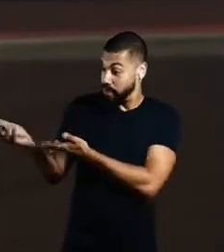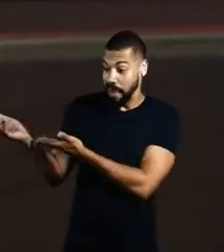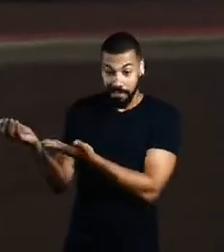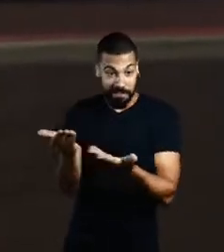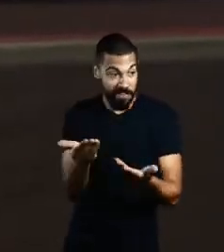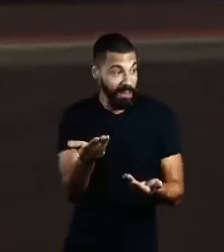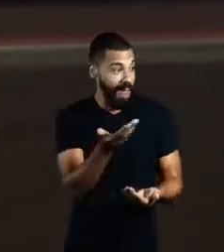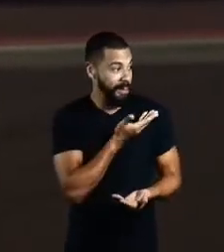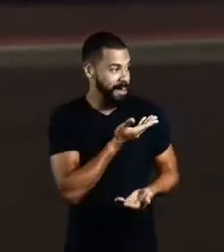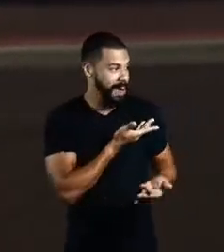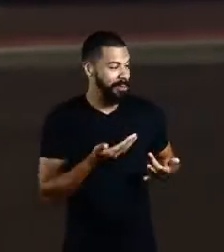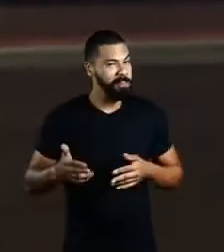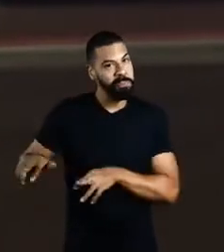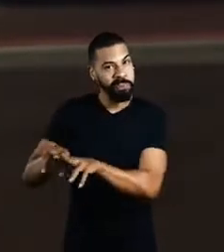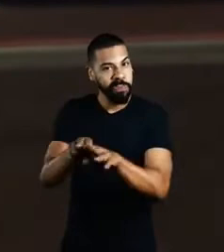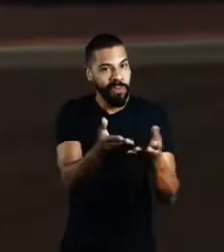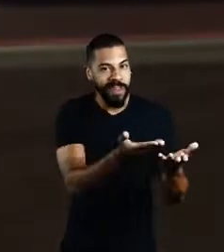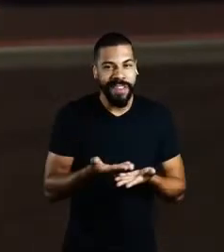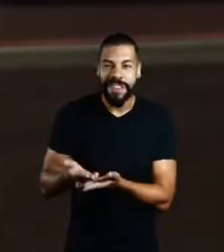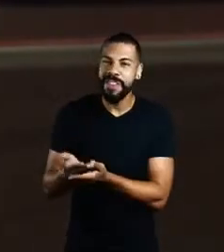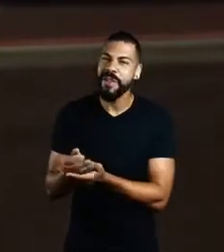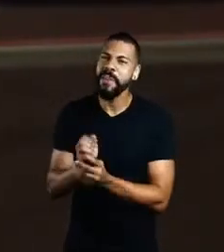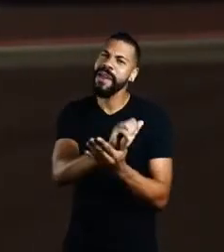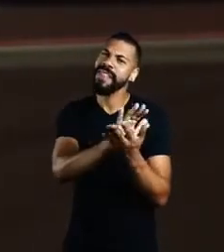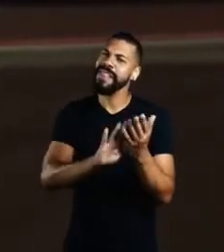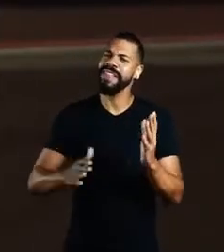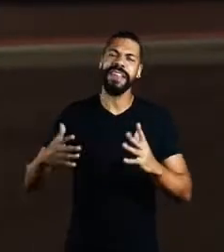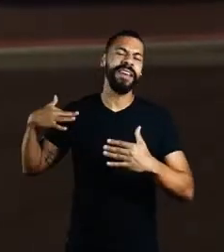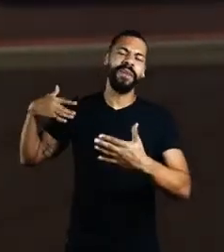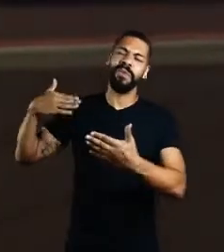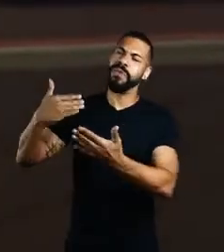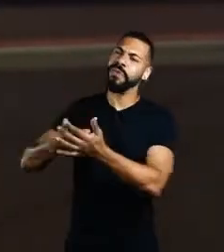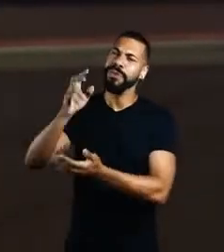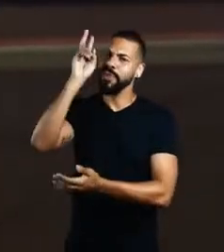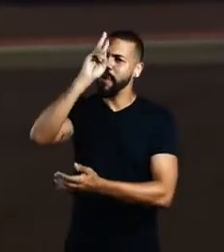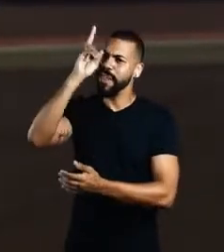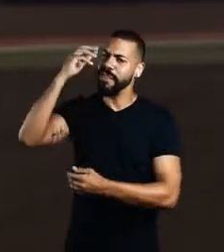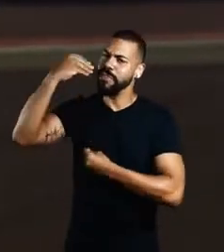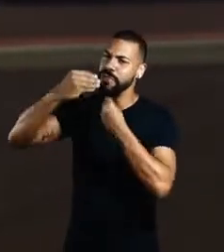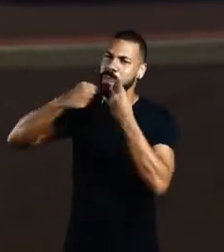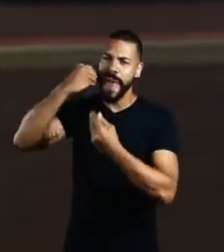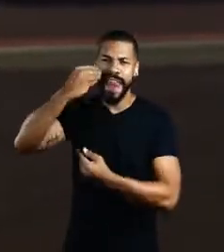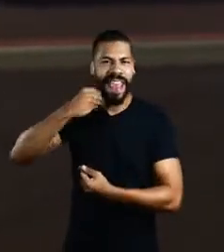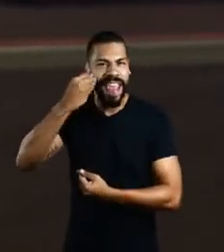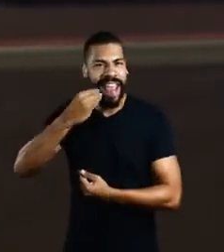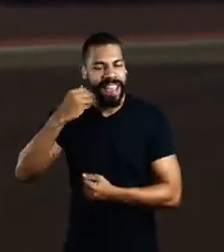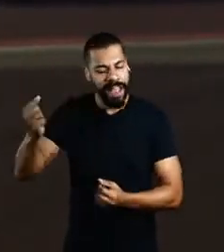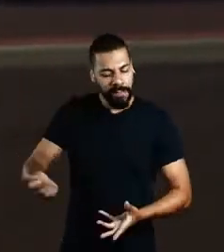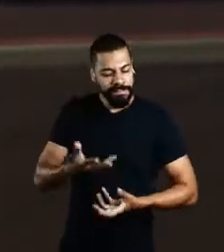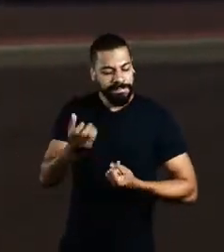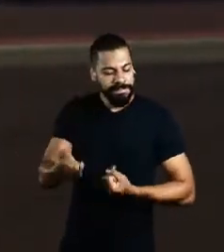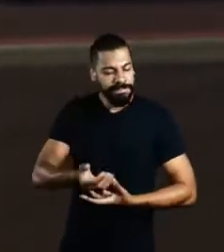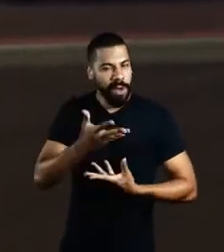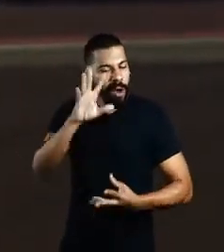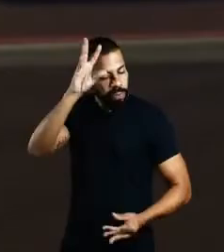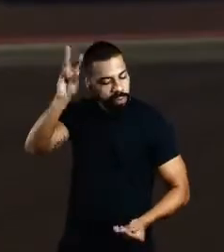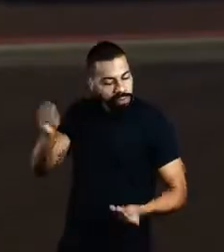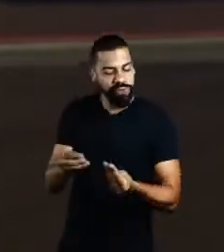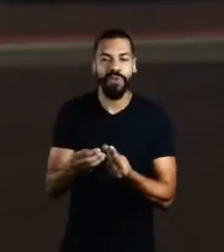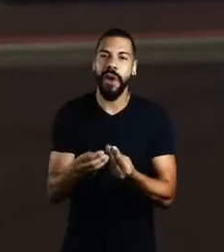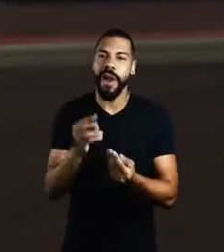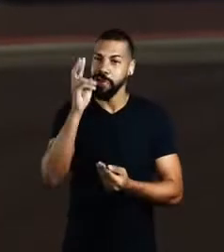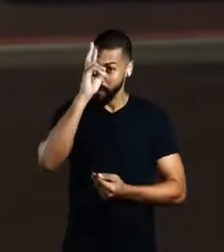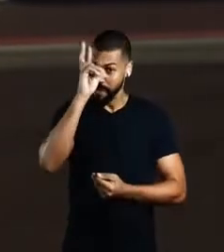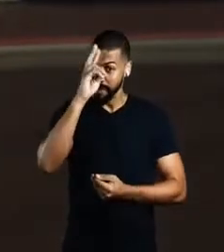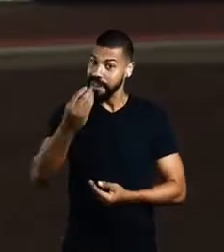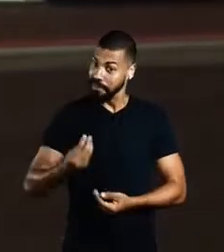nossos irmãos para outras atividades, porque é muita história. E é a história que acrescenta a nossa história. Isso, a nossa história. Entendeu?